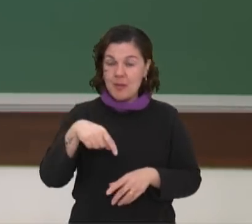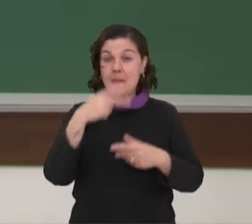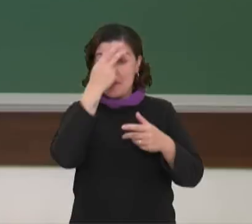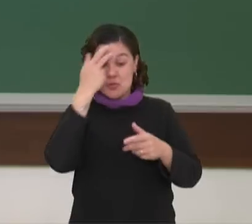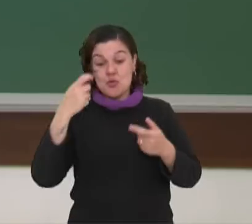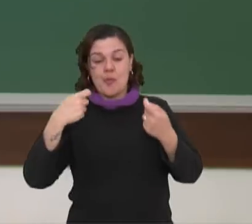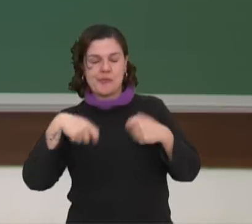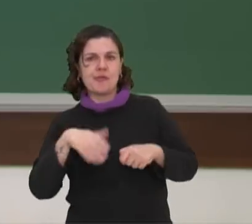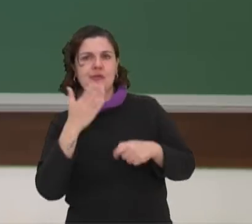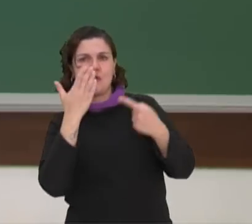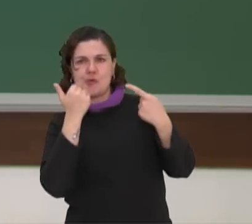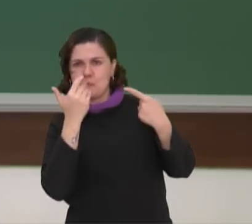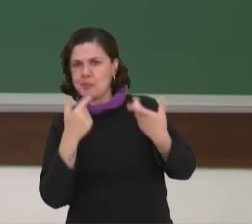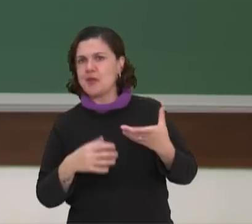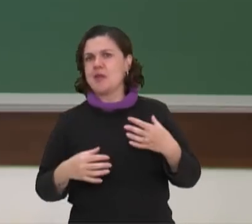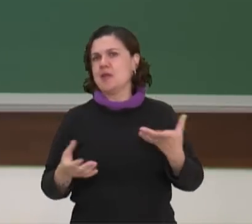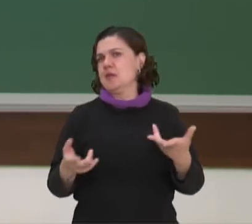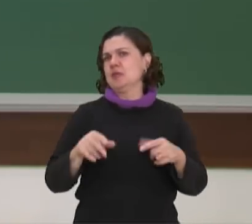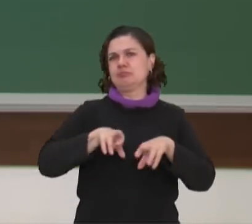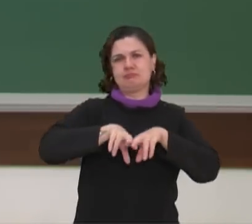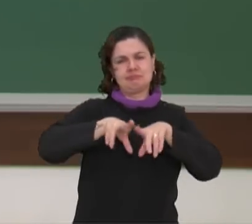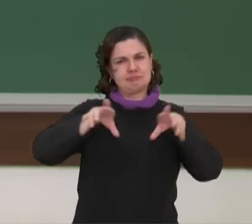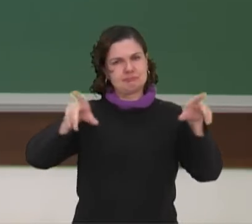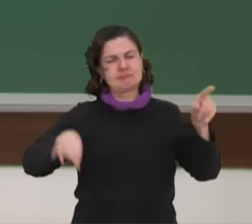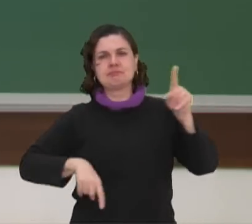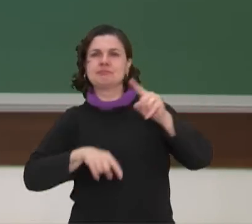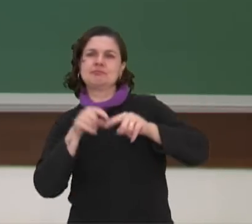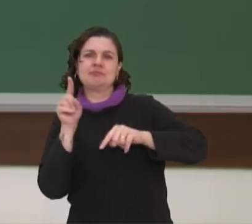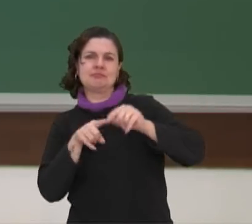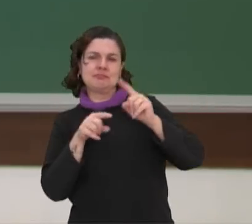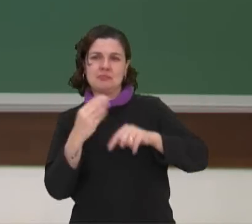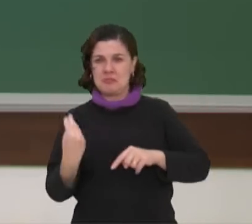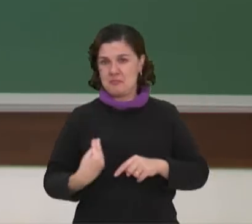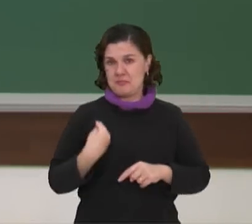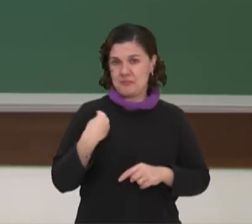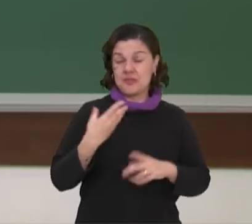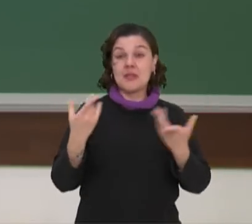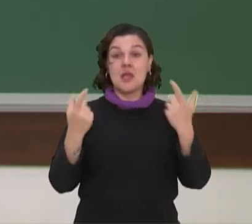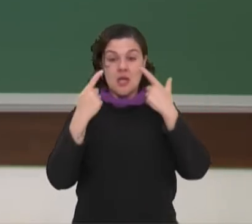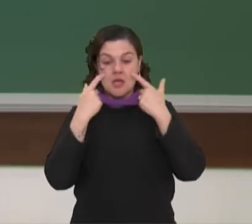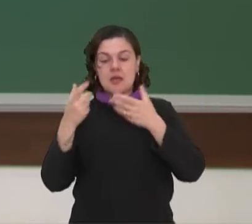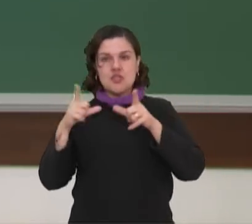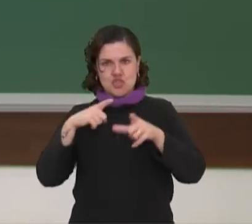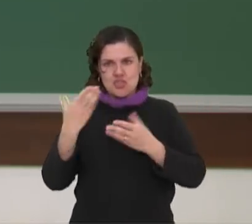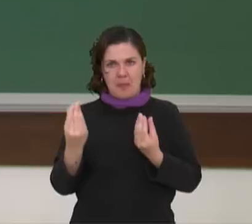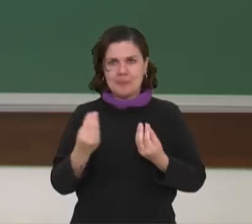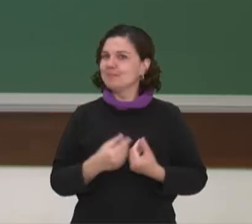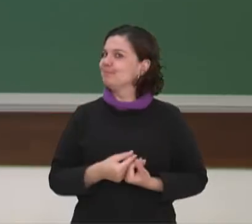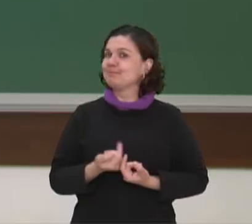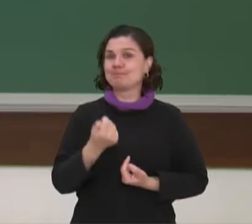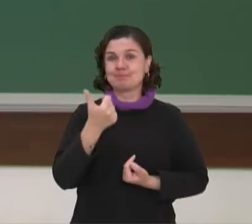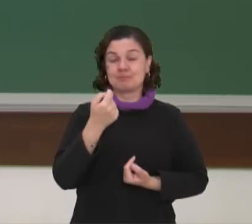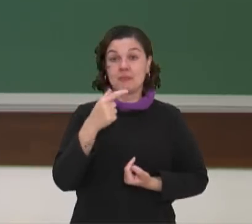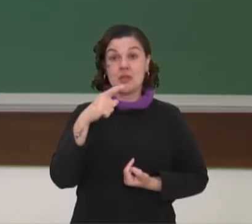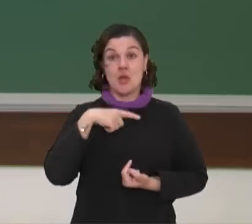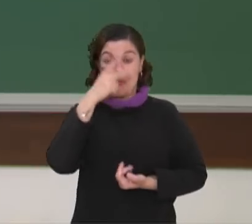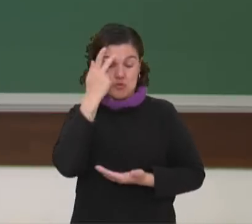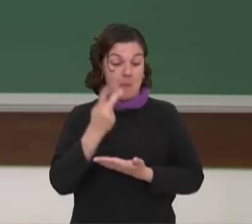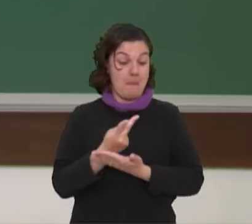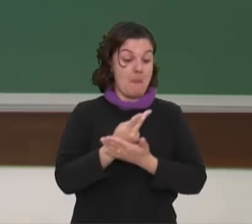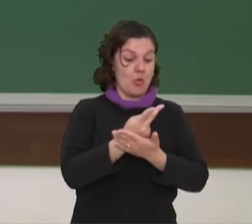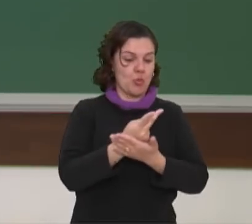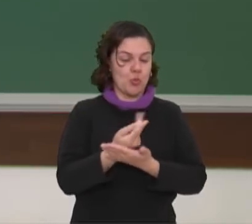necessitando de comida ou de outros gêneros, de outros produtos, e a oferta não era tão grande. Então se a procura é maior